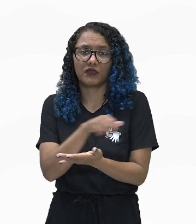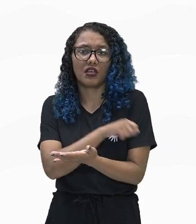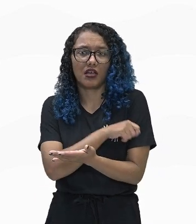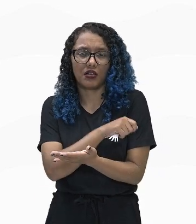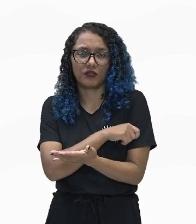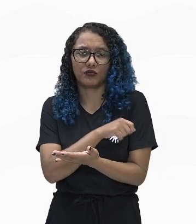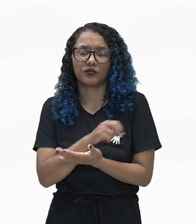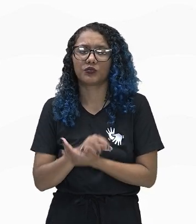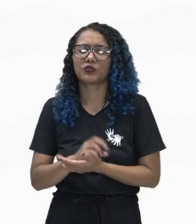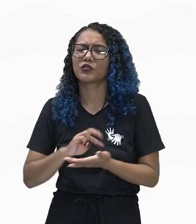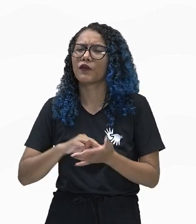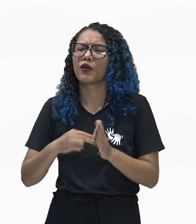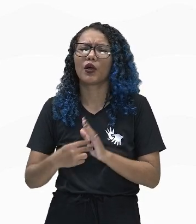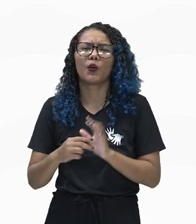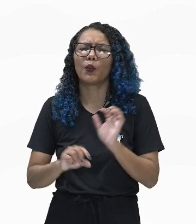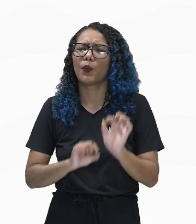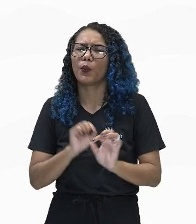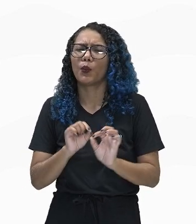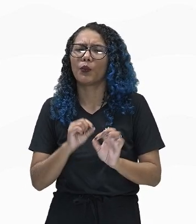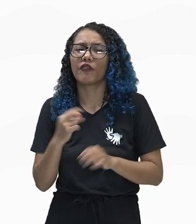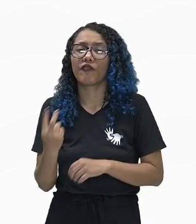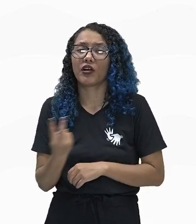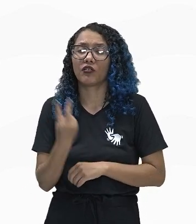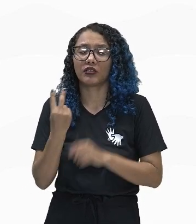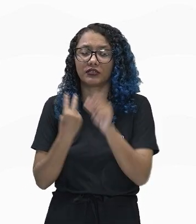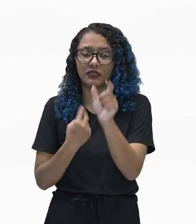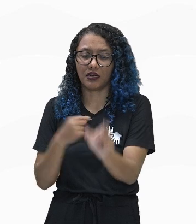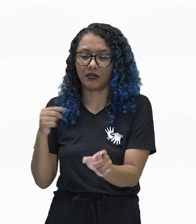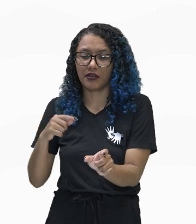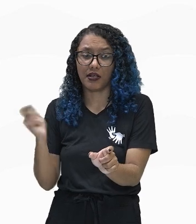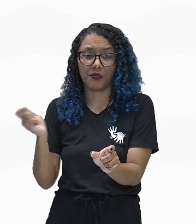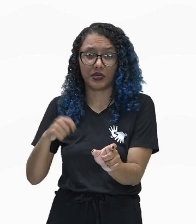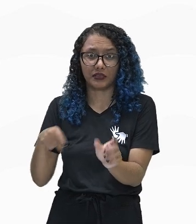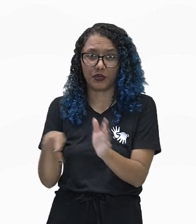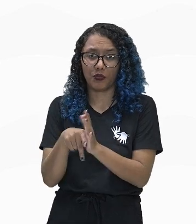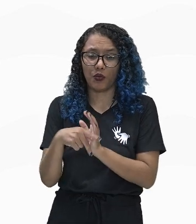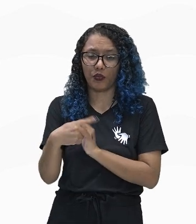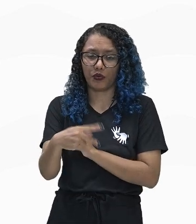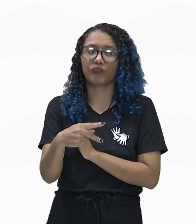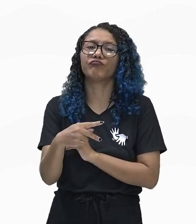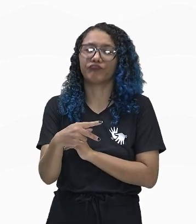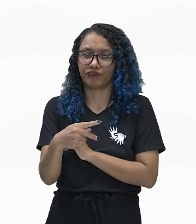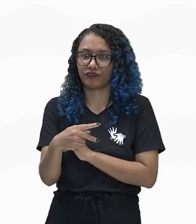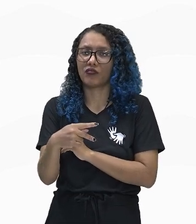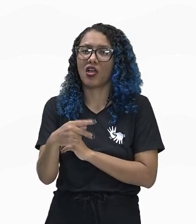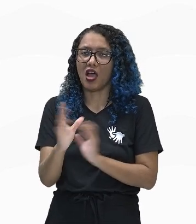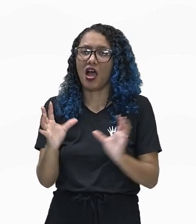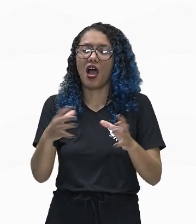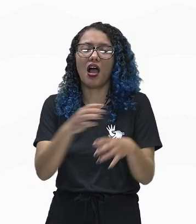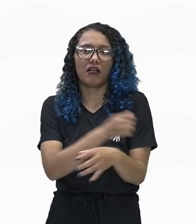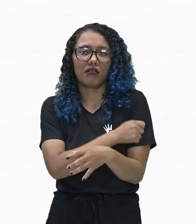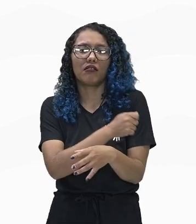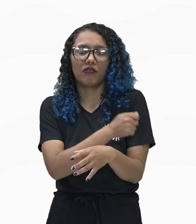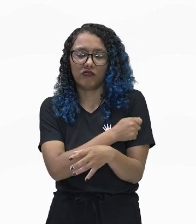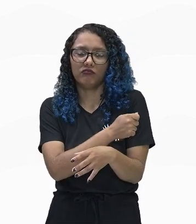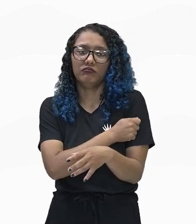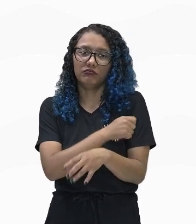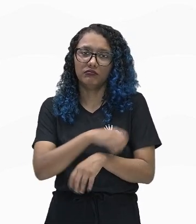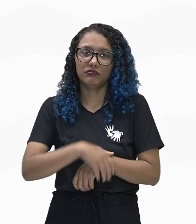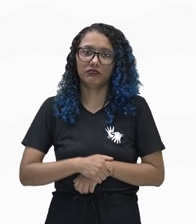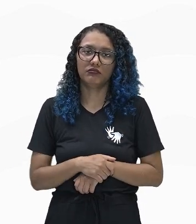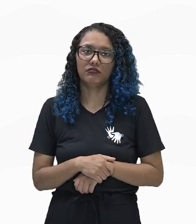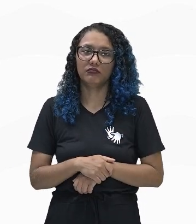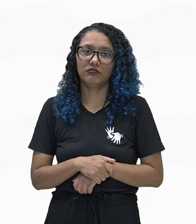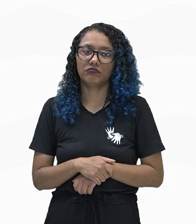justamente valorizar esse potencial que os alunos possuem, tá? Então, a valorização desse potencial